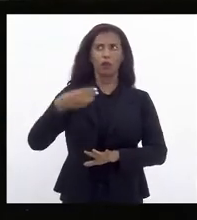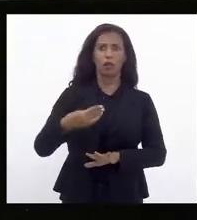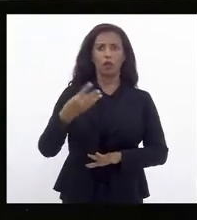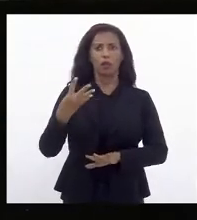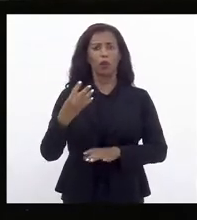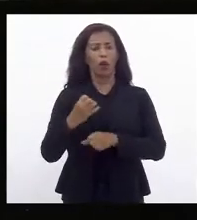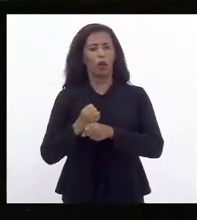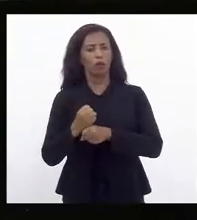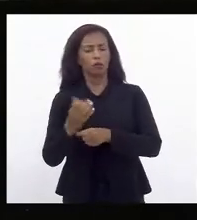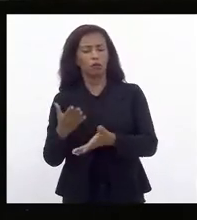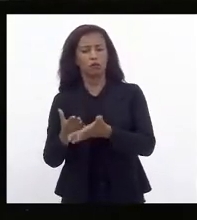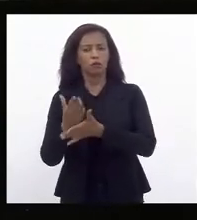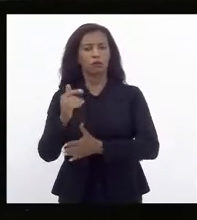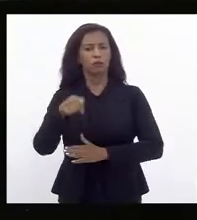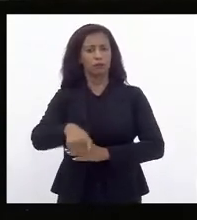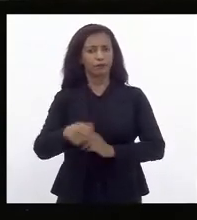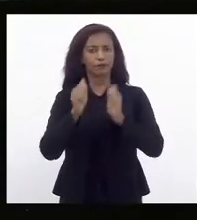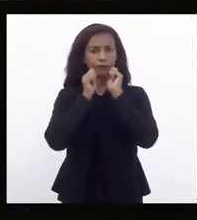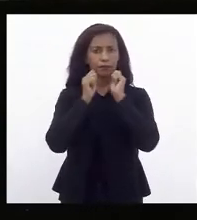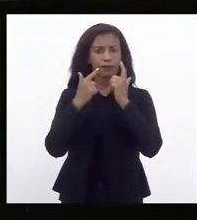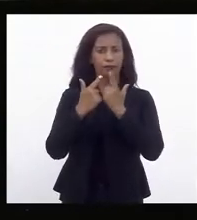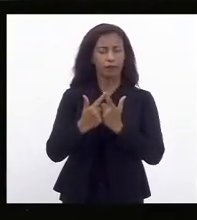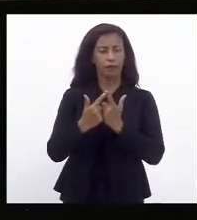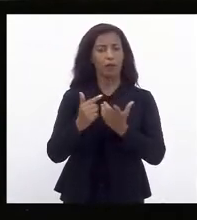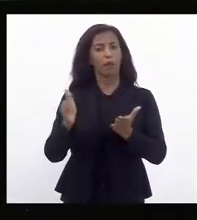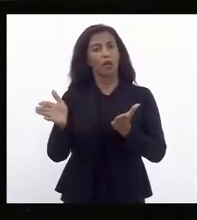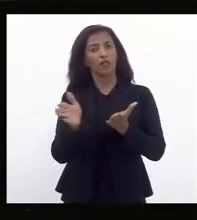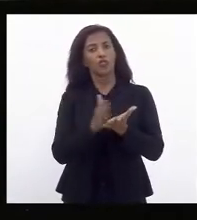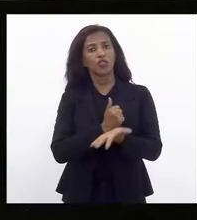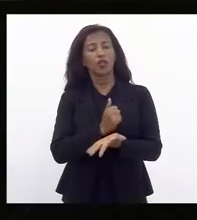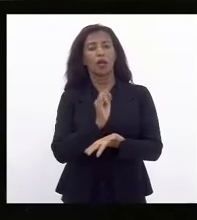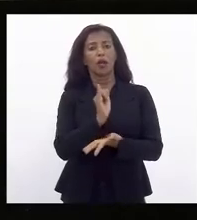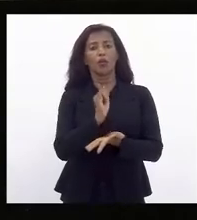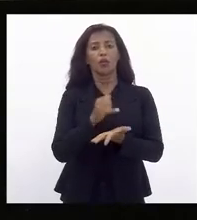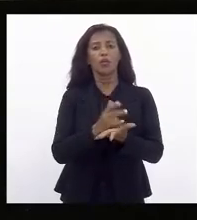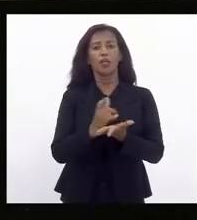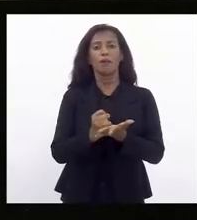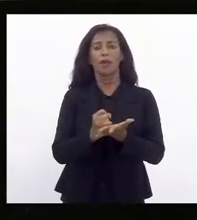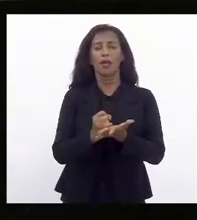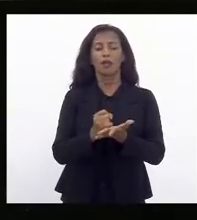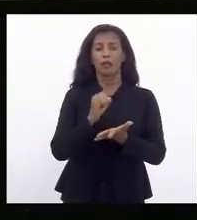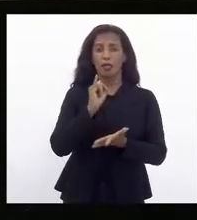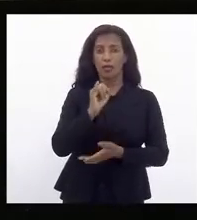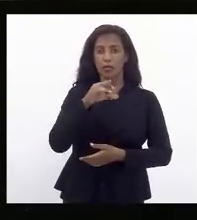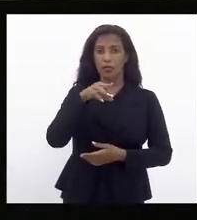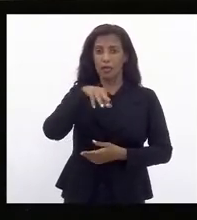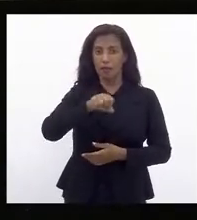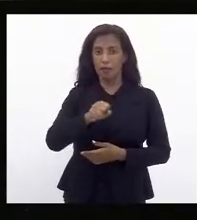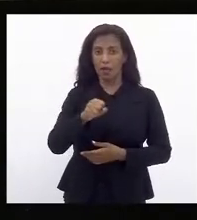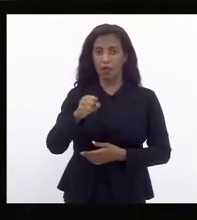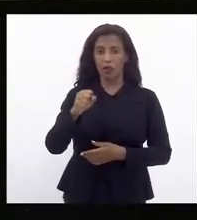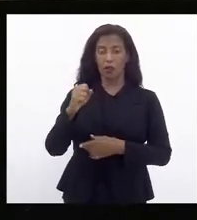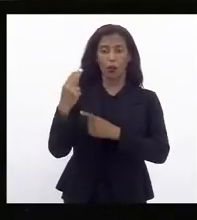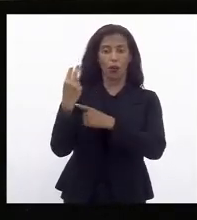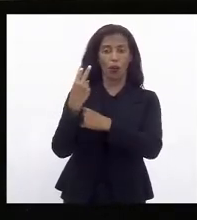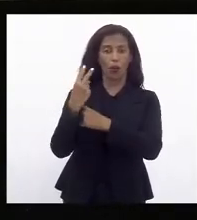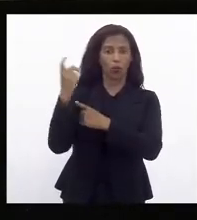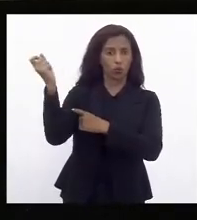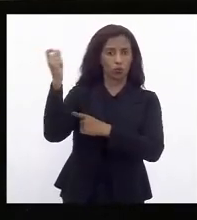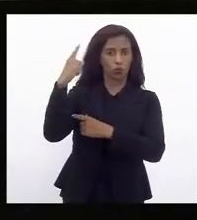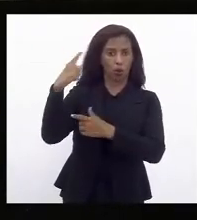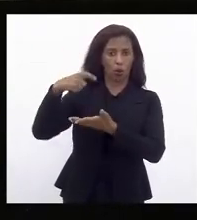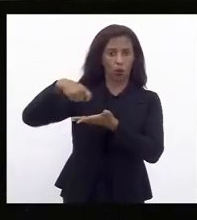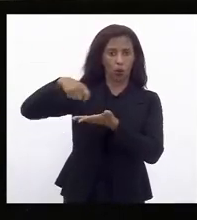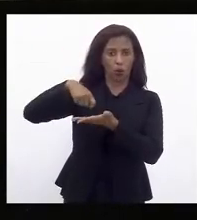poder aprovar aqui nessa casa, para tirar o ICMS do protetor solar. Eu acho que uma grande parcela lembra desse